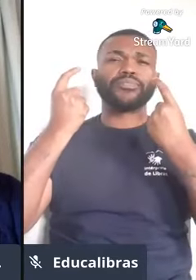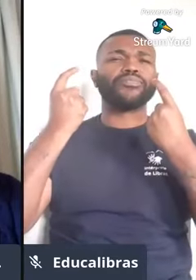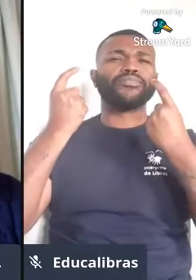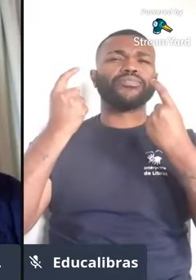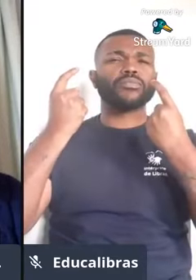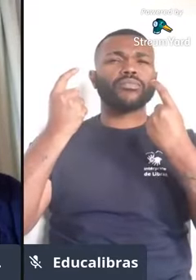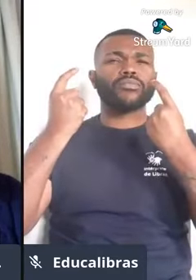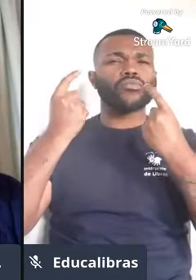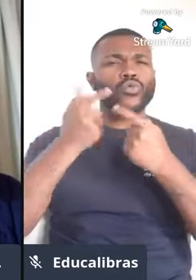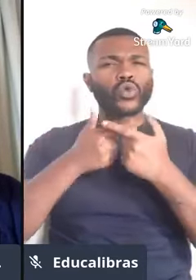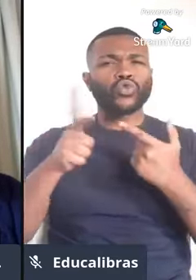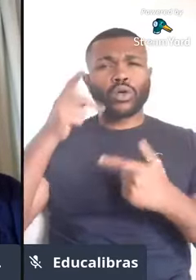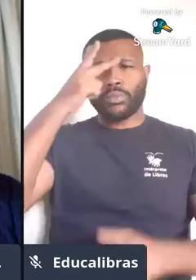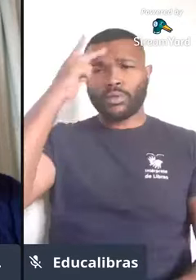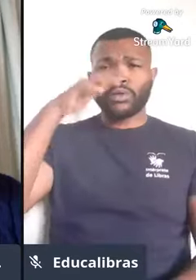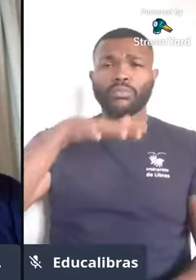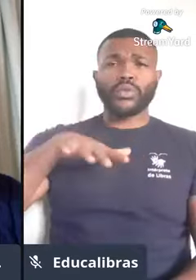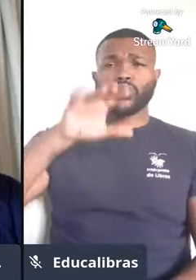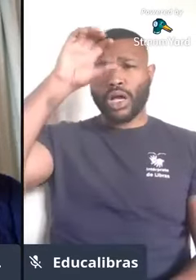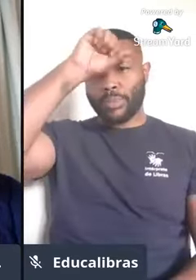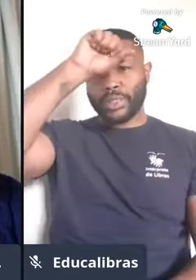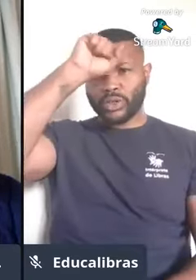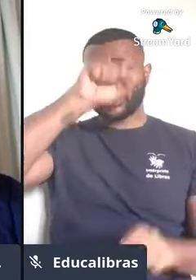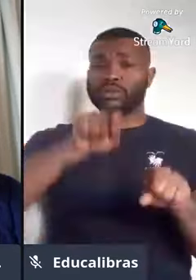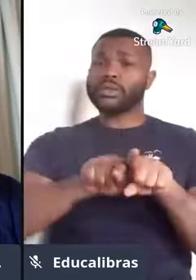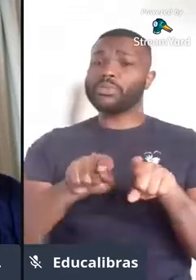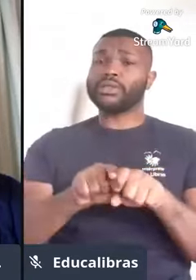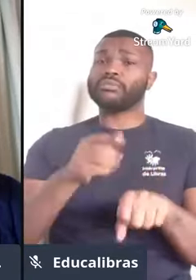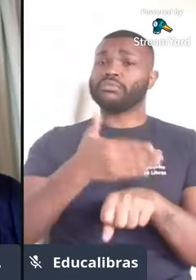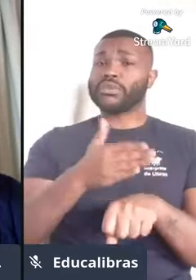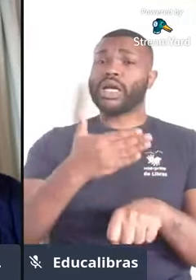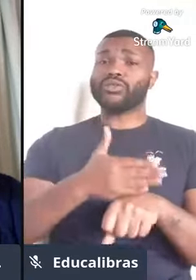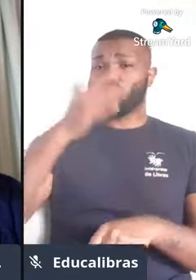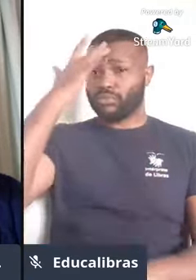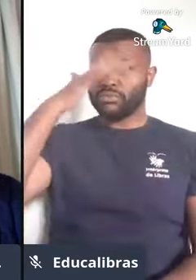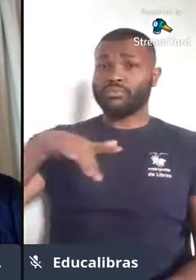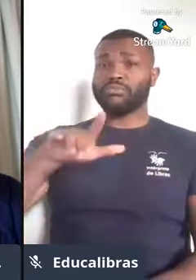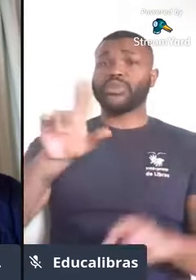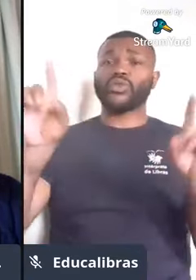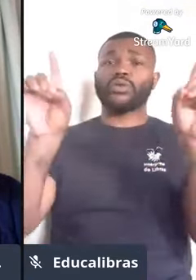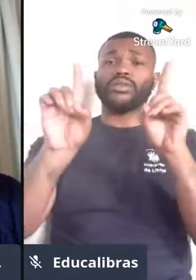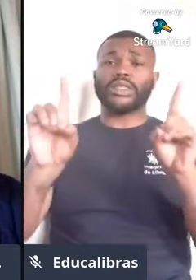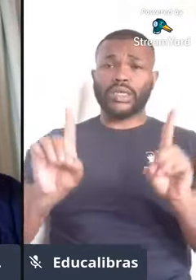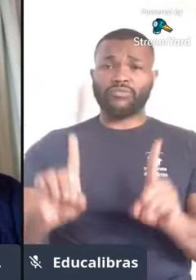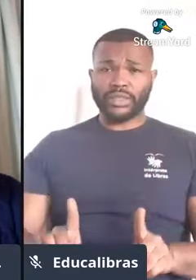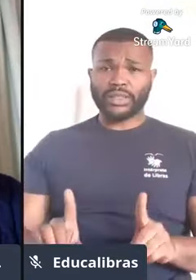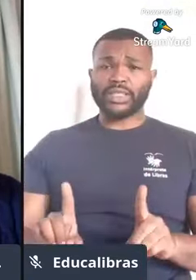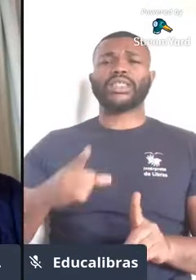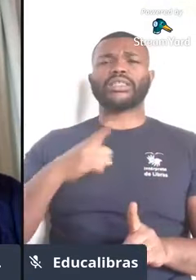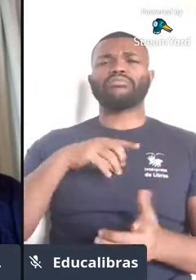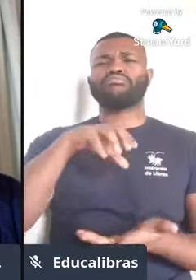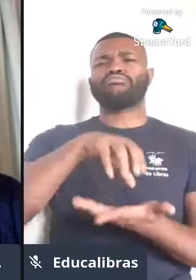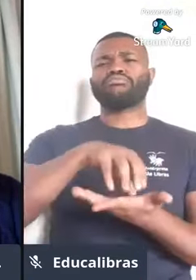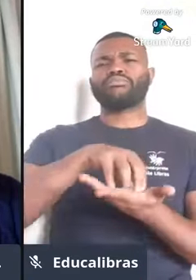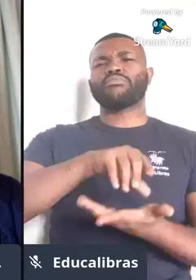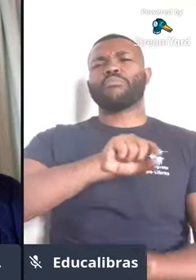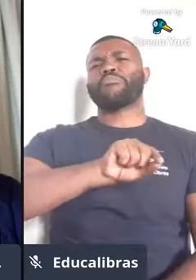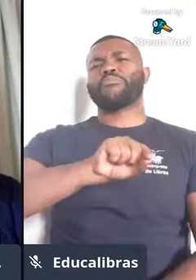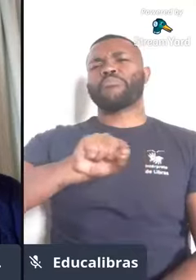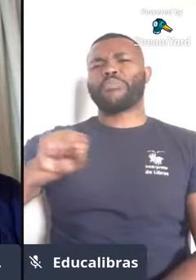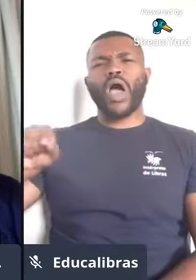dos aprendizes e dos estagiários com deficiência. Existem várias outras entidades, né? Em relação